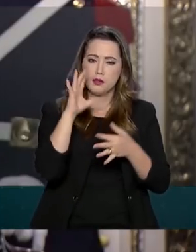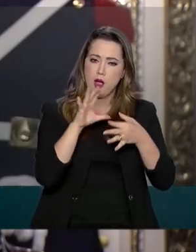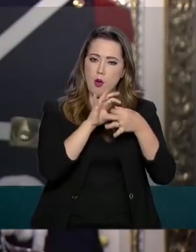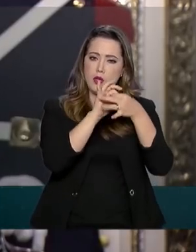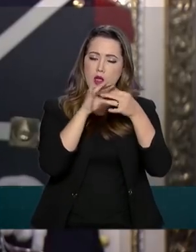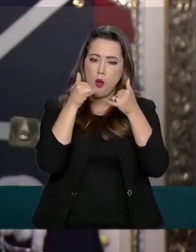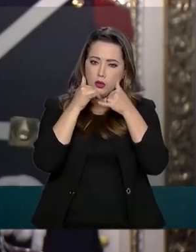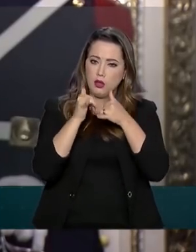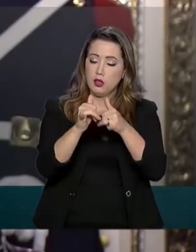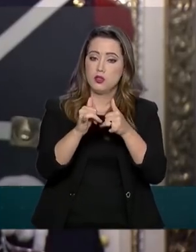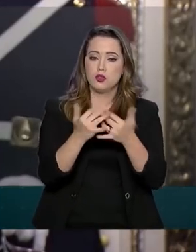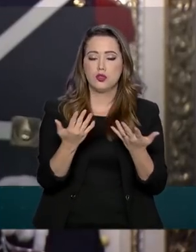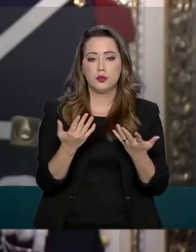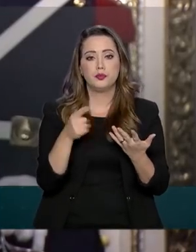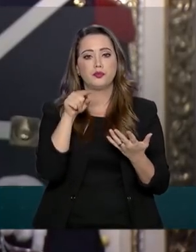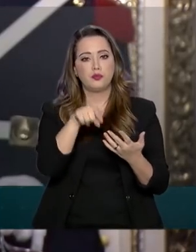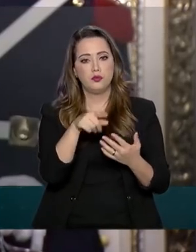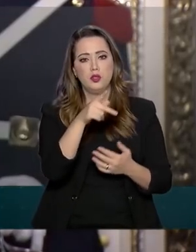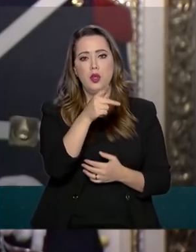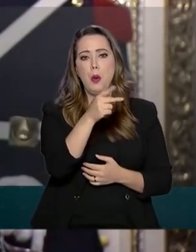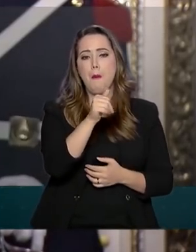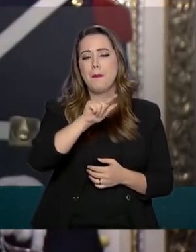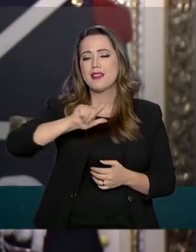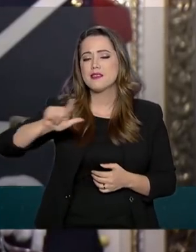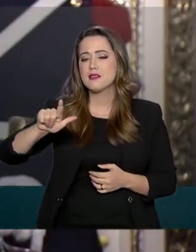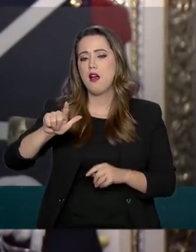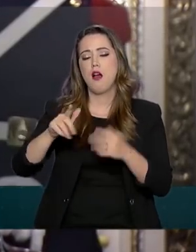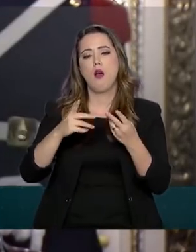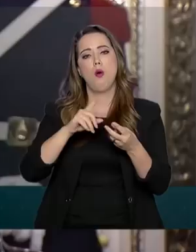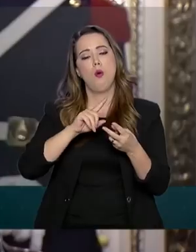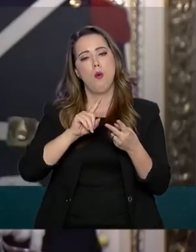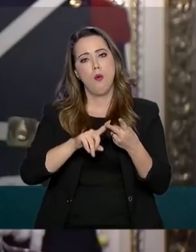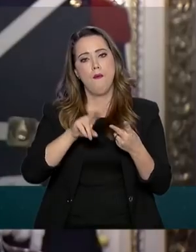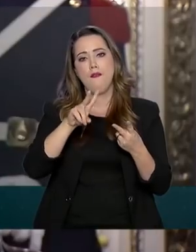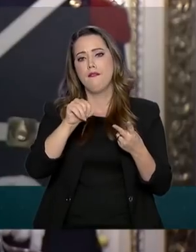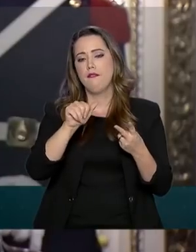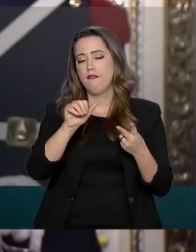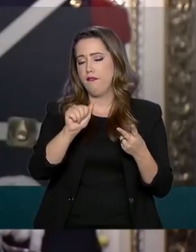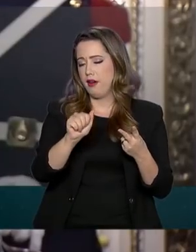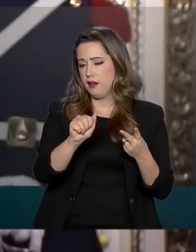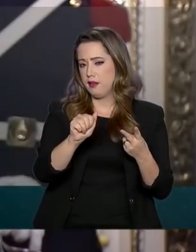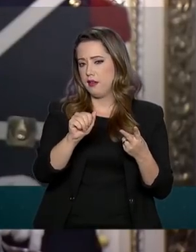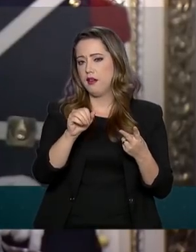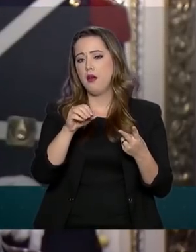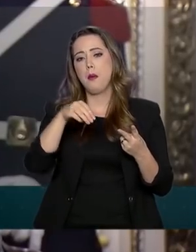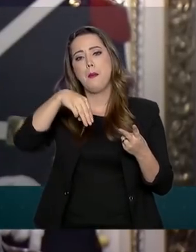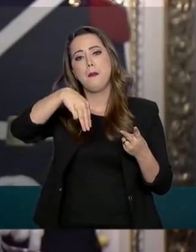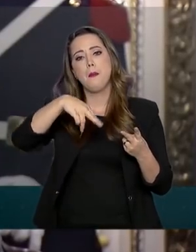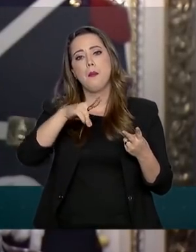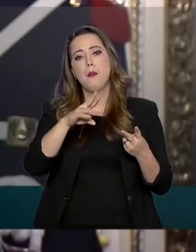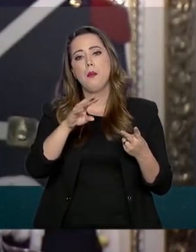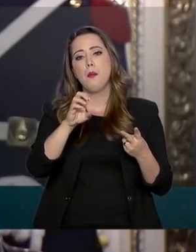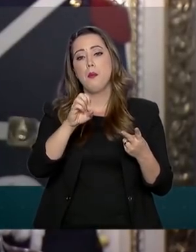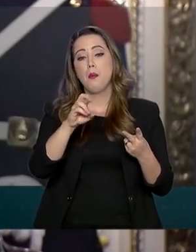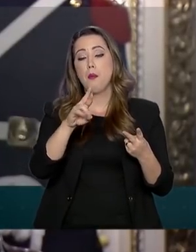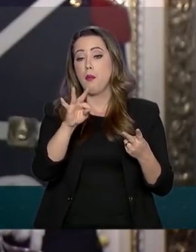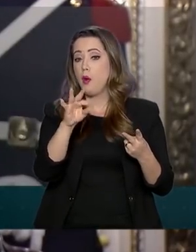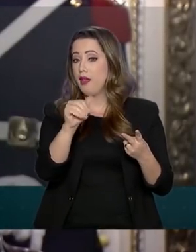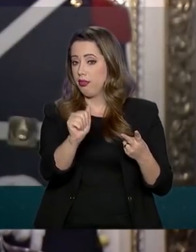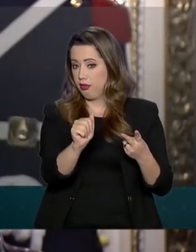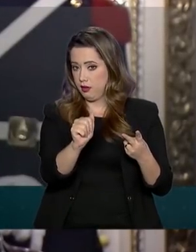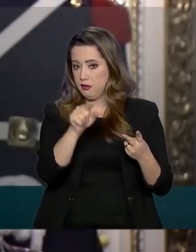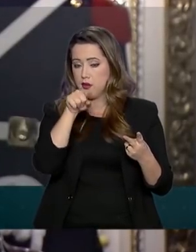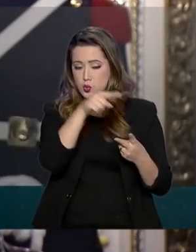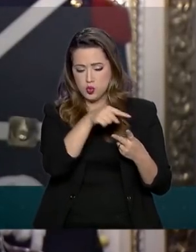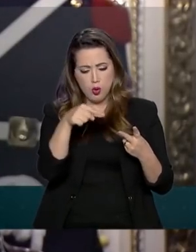do pré-sal, de Vaca Muerta, das energias renováveis. São uma oportunidade enorme no desenvolvimento